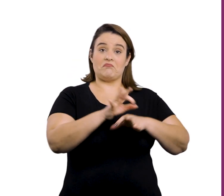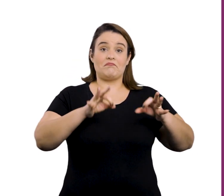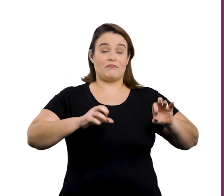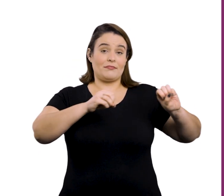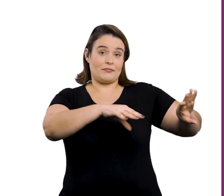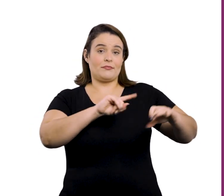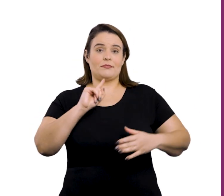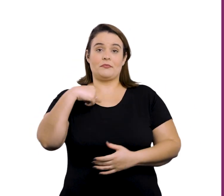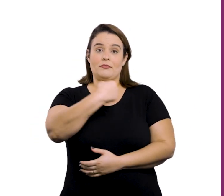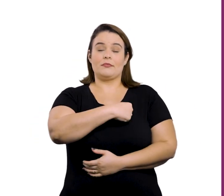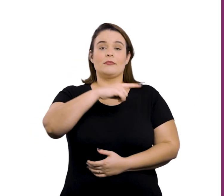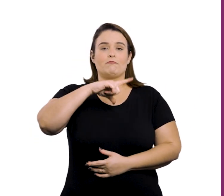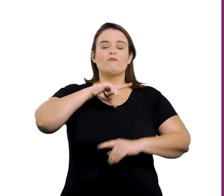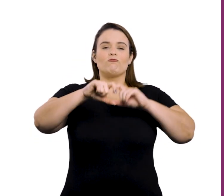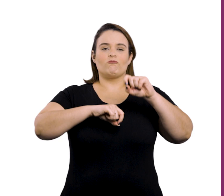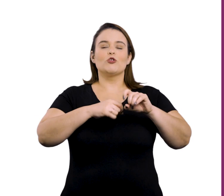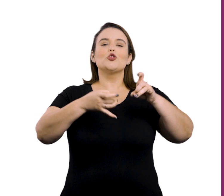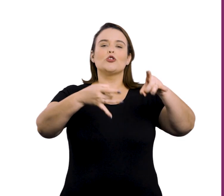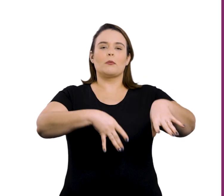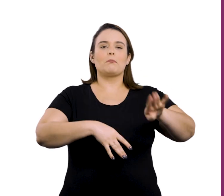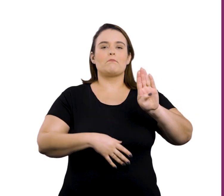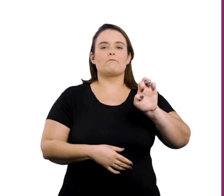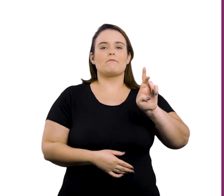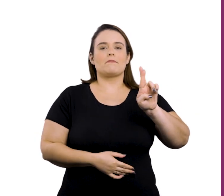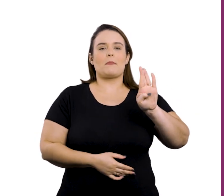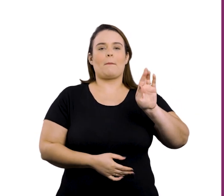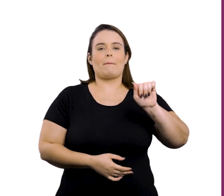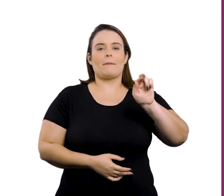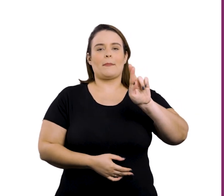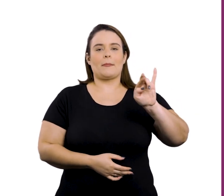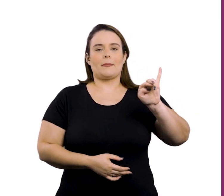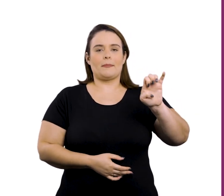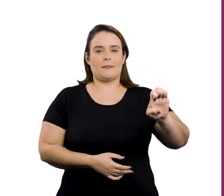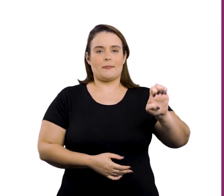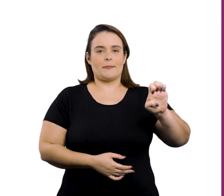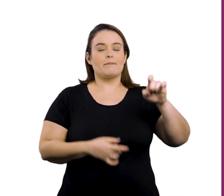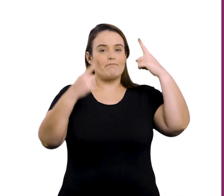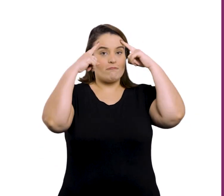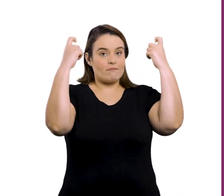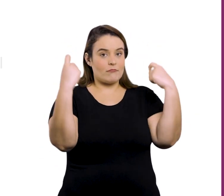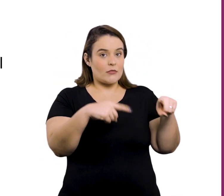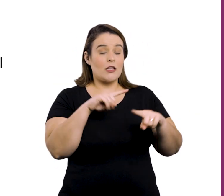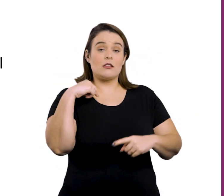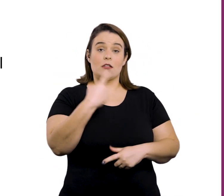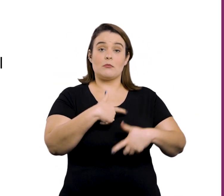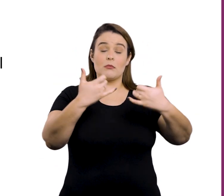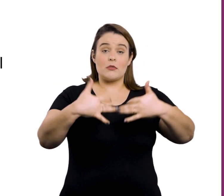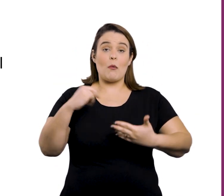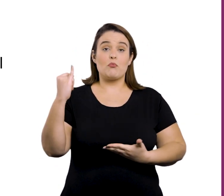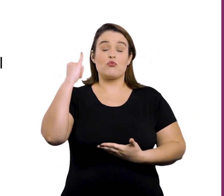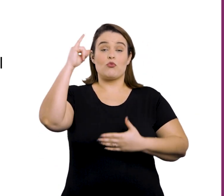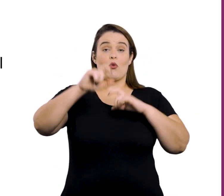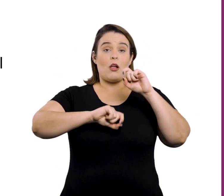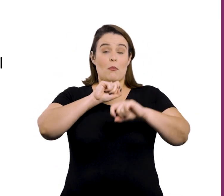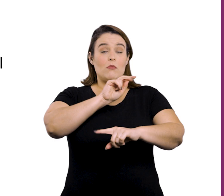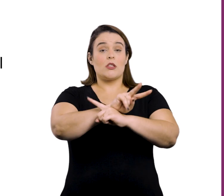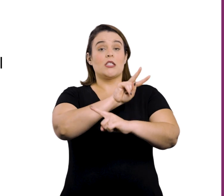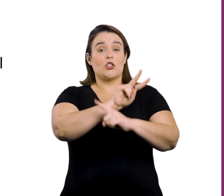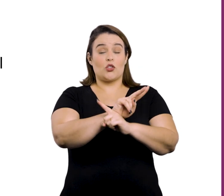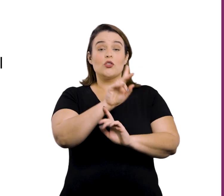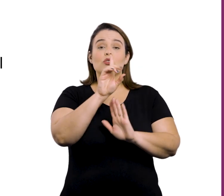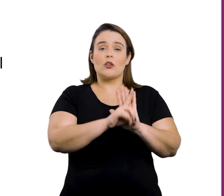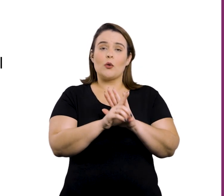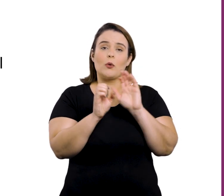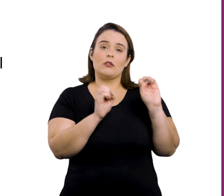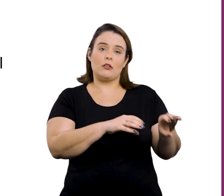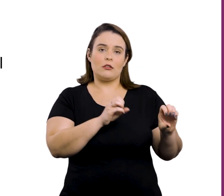Sem o financiamento adequado para a educação, o que nós temos é a barbárie. Para explicar a relevância do